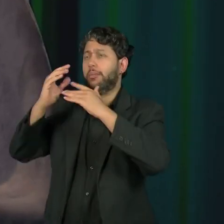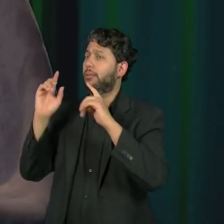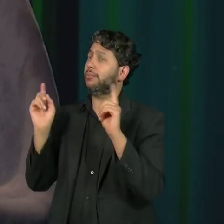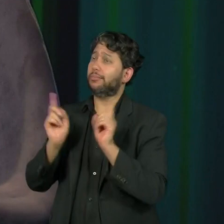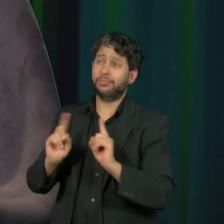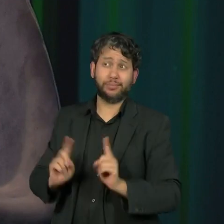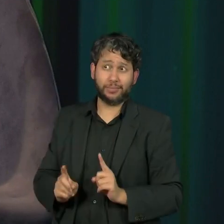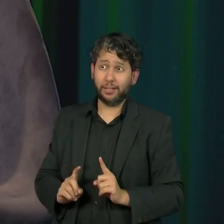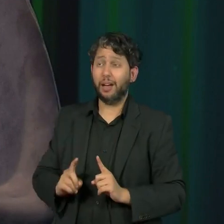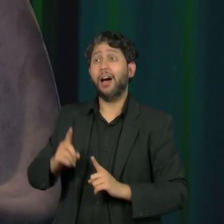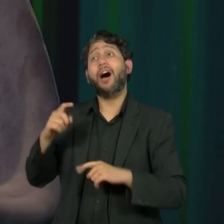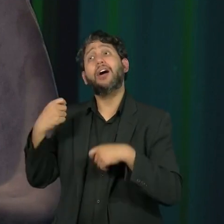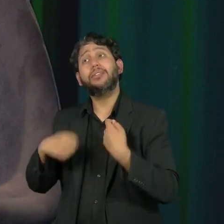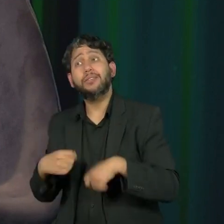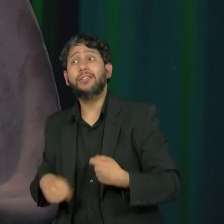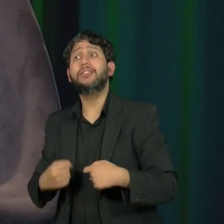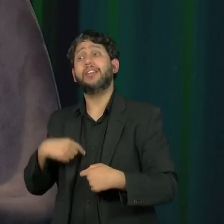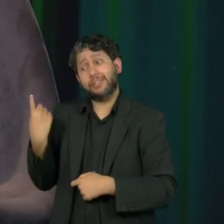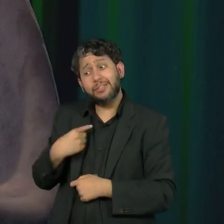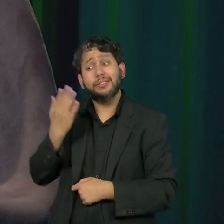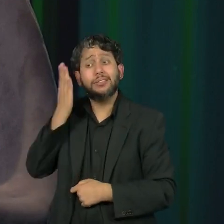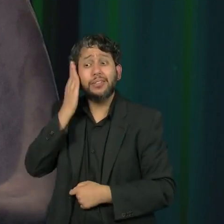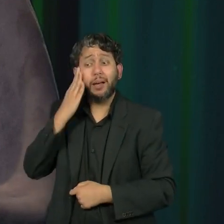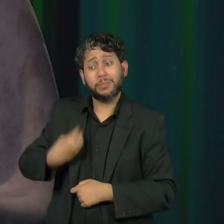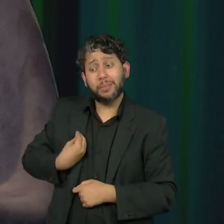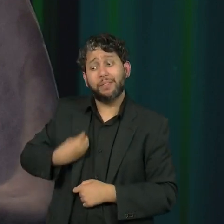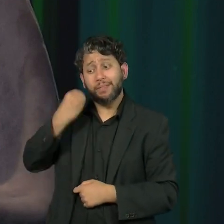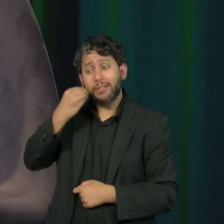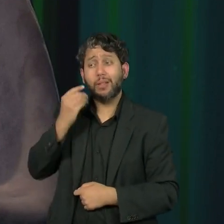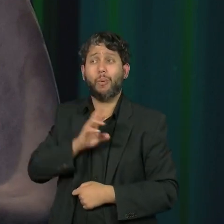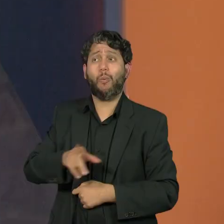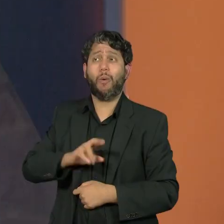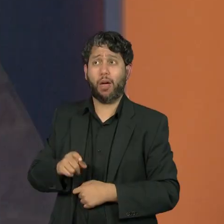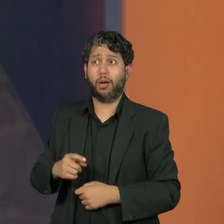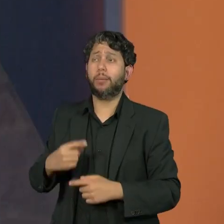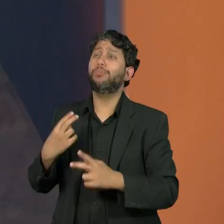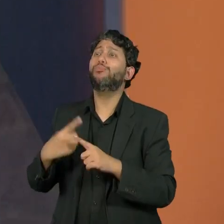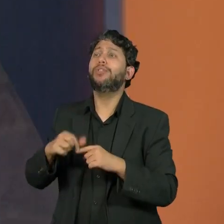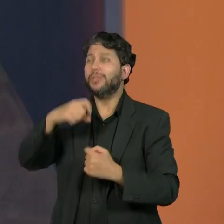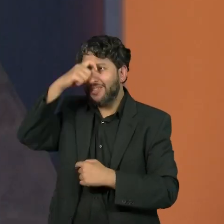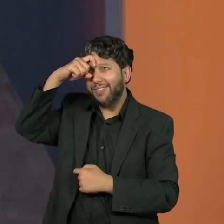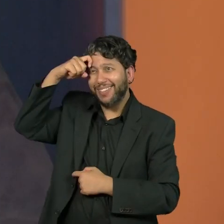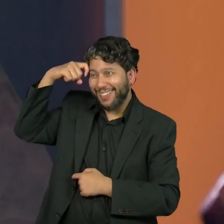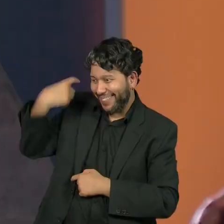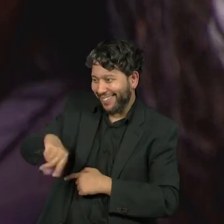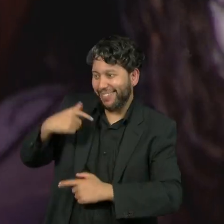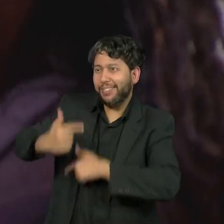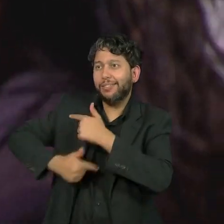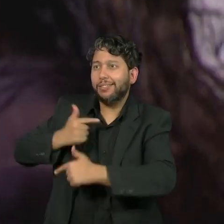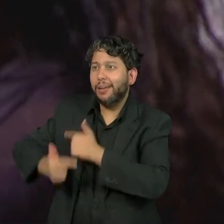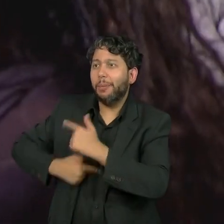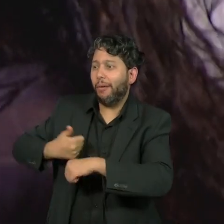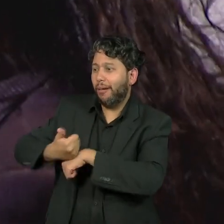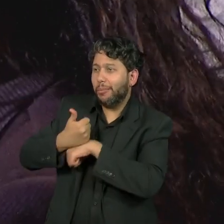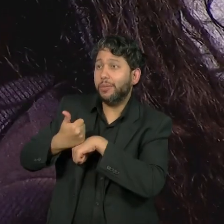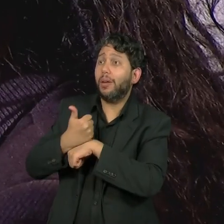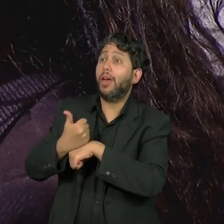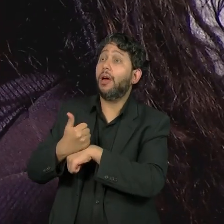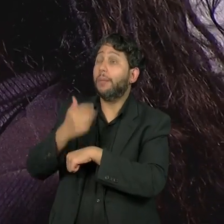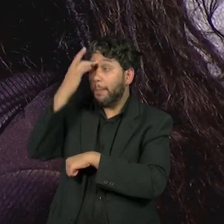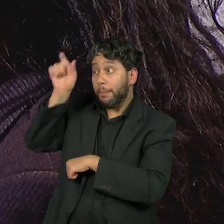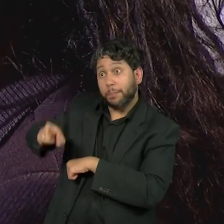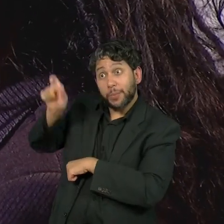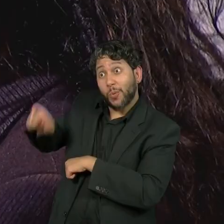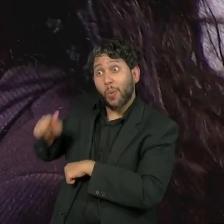só vai que você vai chegar lá, e a gente sabe que não é assim. Então o Corre ele vem para trazer essas histórias inspiradoras